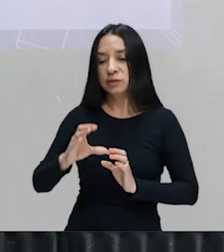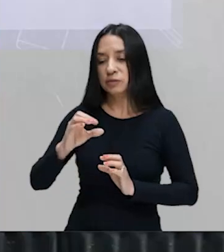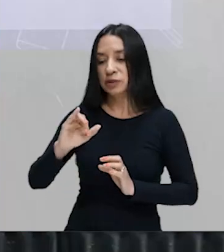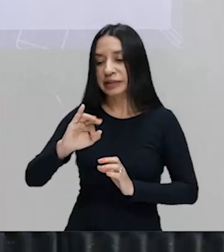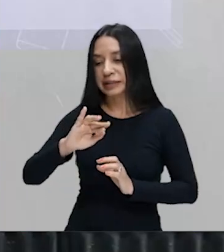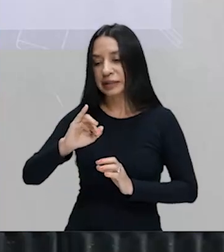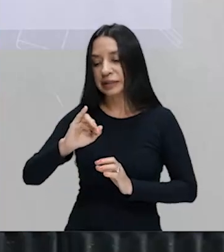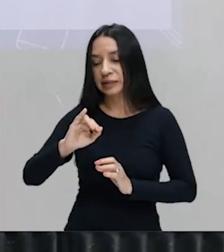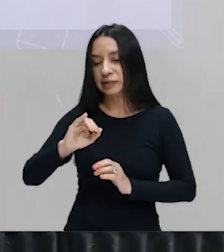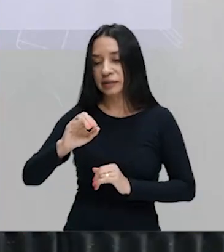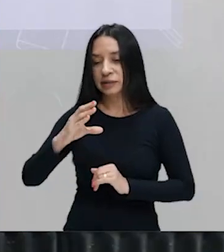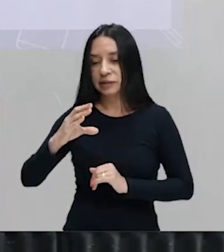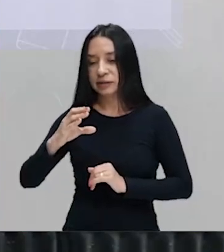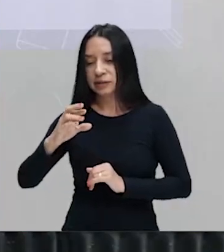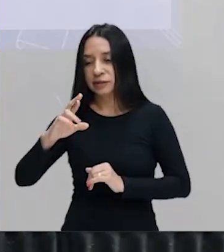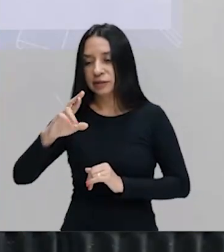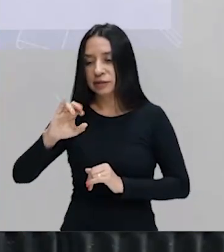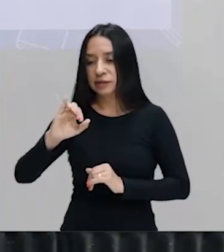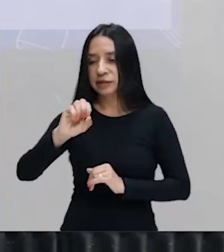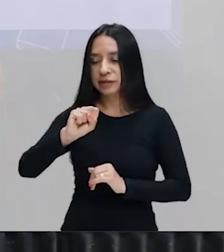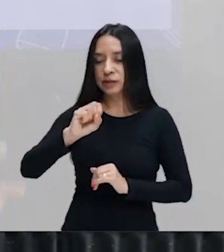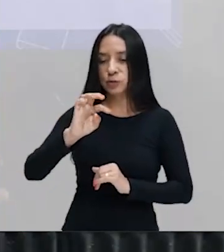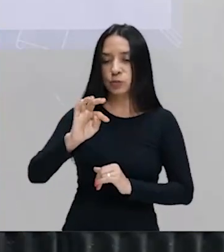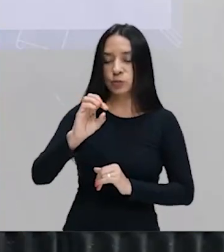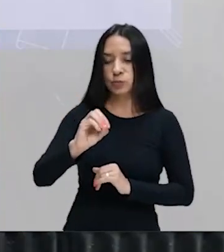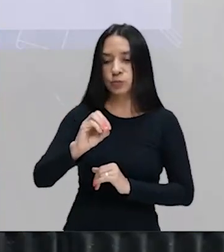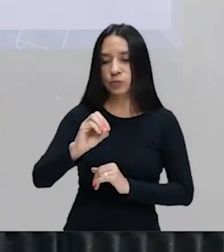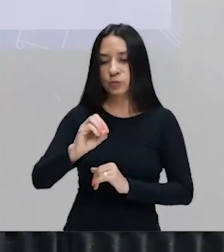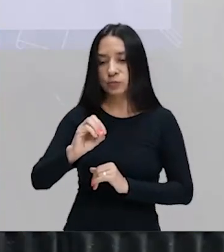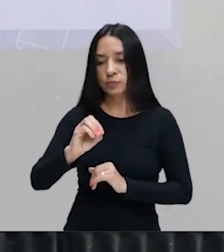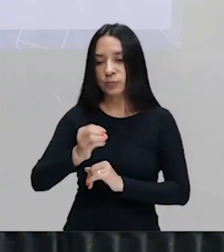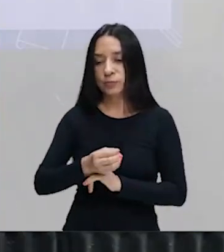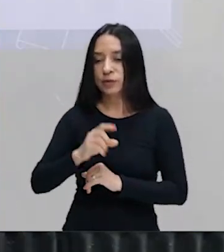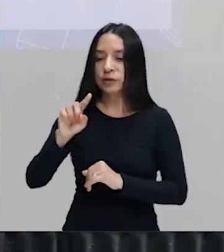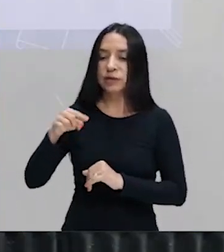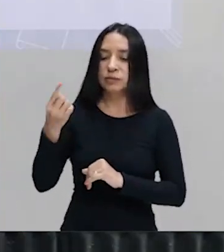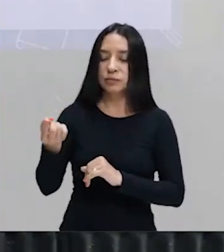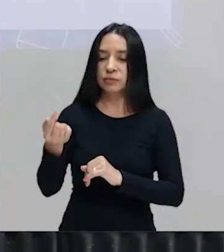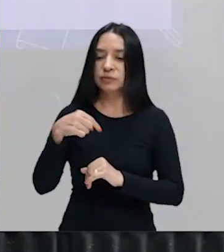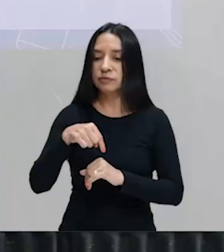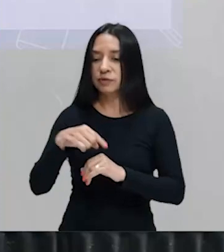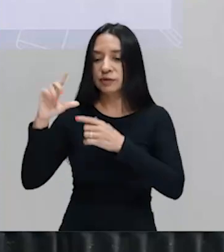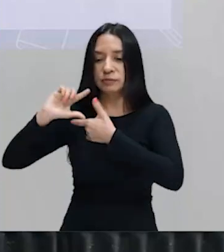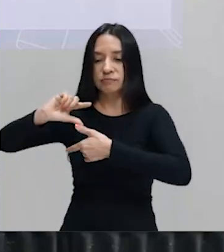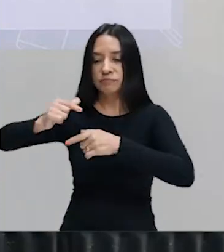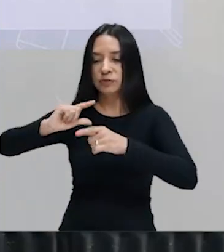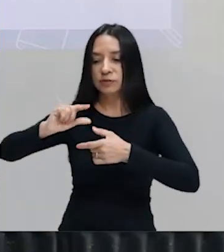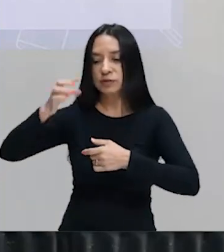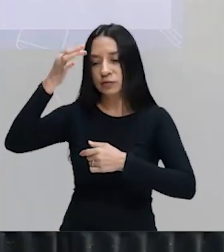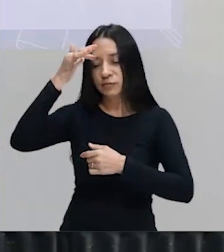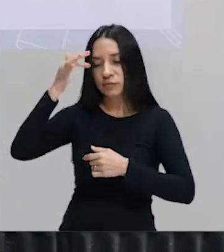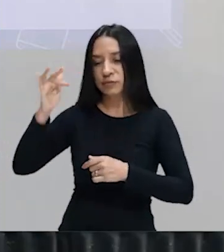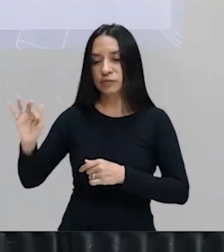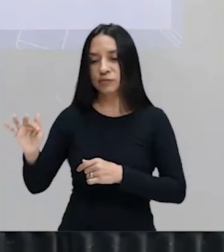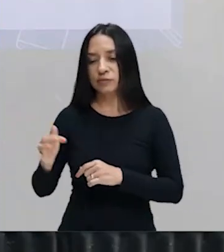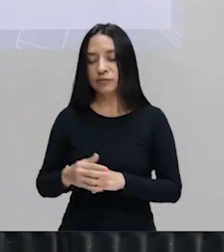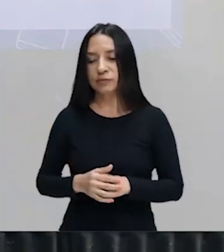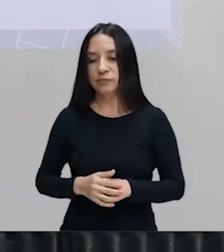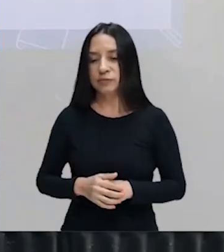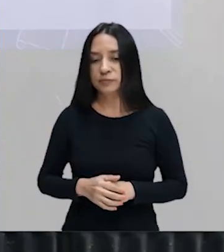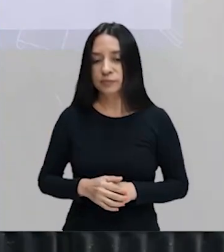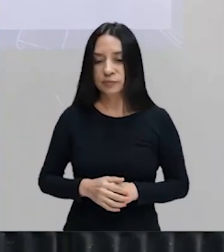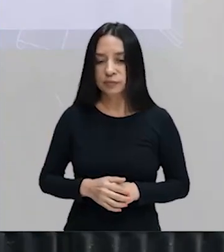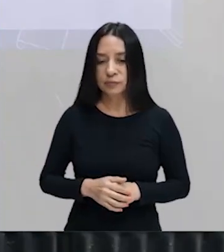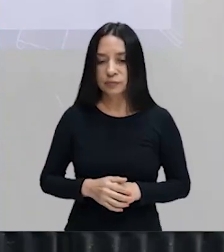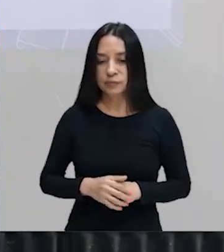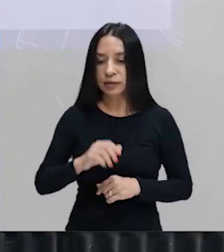a formação das cidades-estados ainda vem um pouquinho antes, aí vem depois a tradição filosófica, tá? AC, como a gente chama,